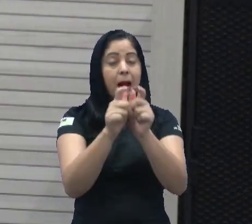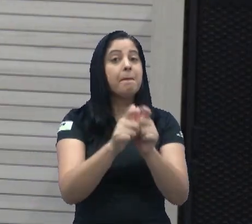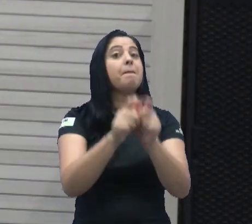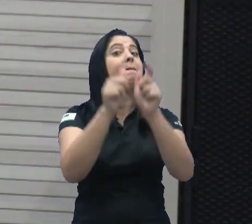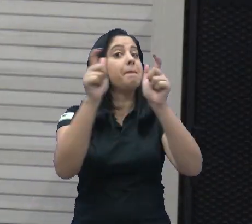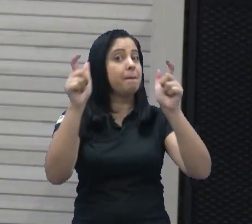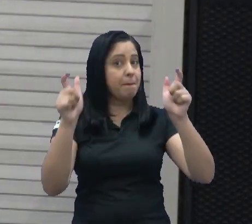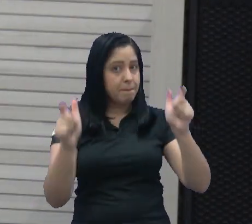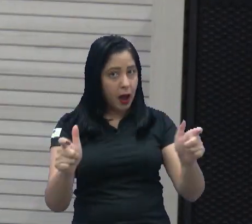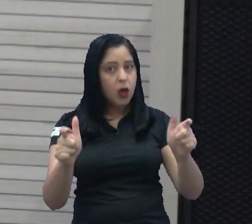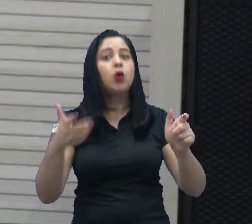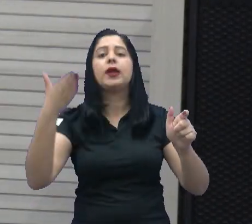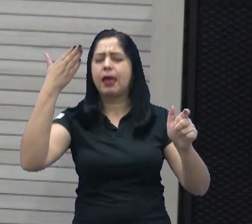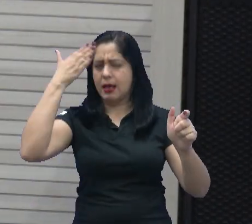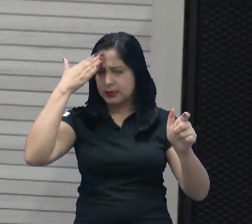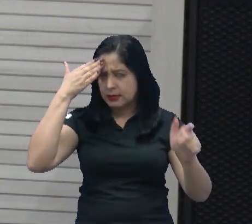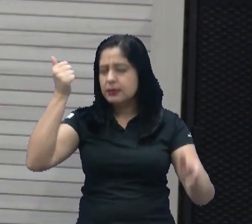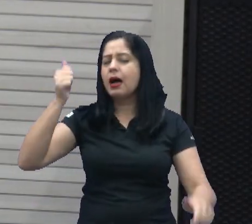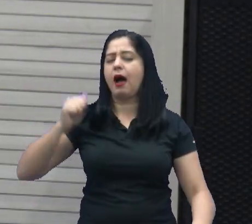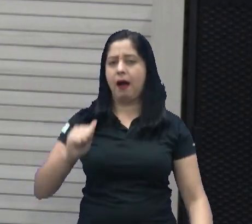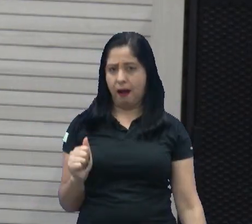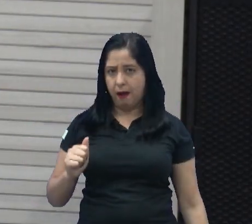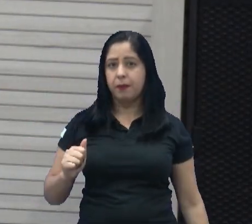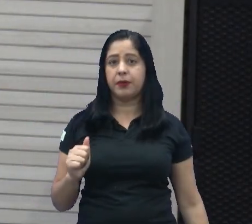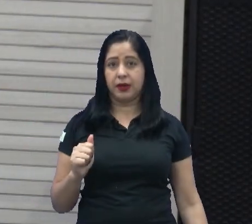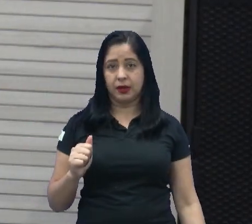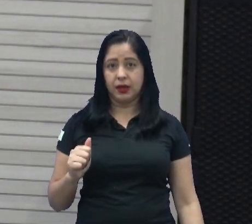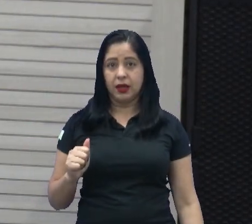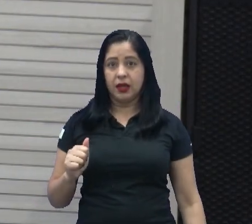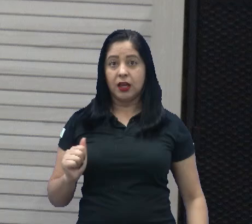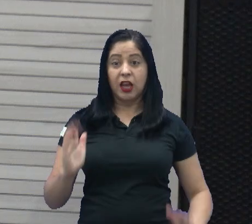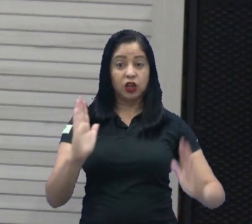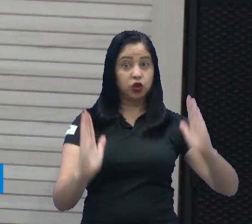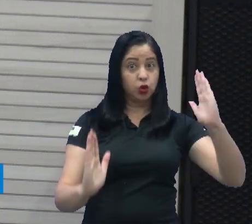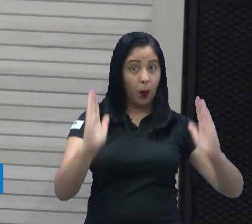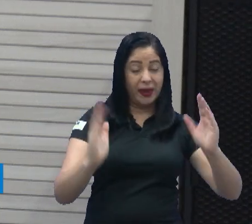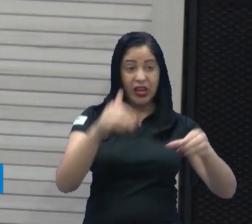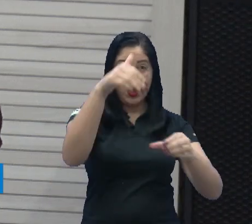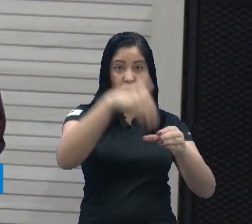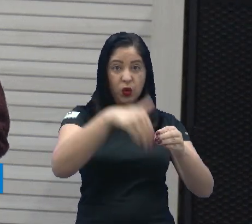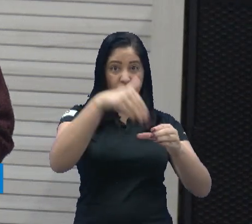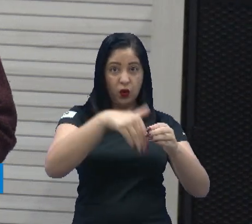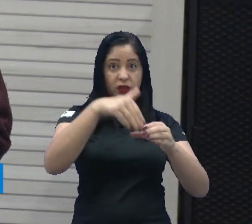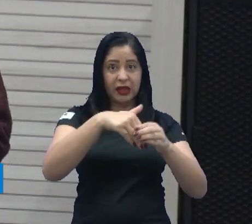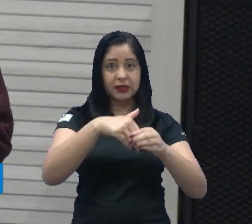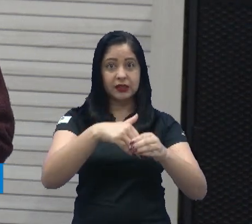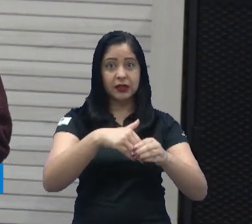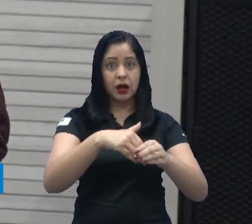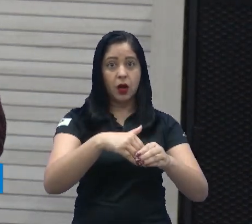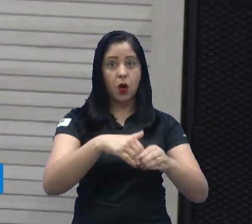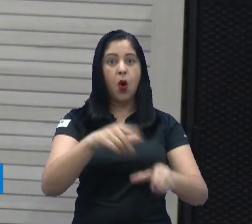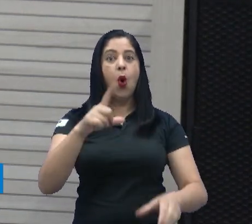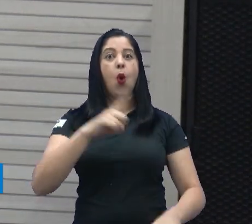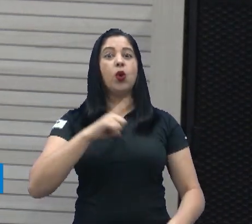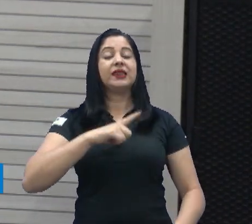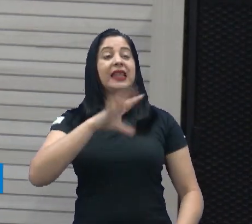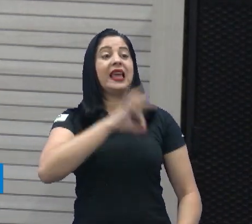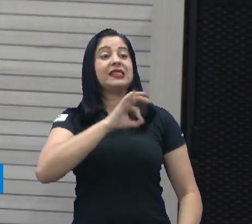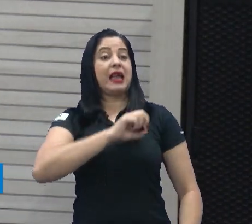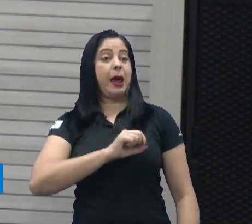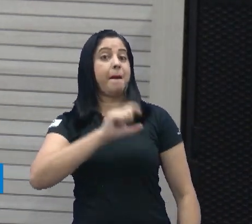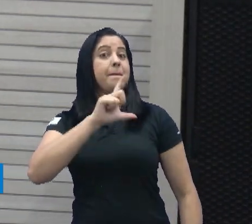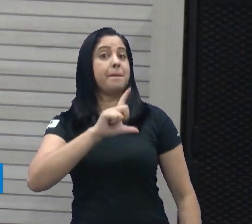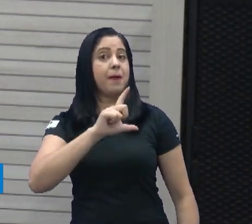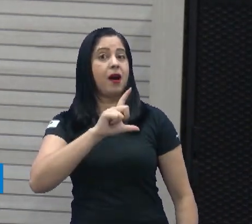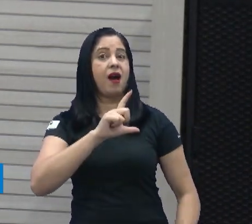dia, sabe que quando foi no período eleitoral, que teve o gatilho, vocês foram contemplados,